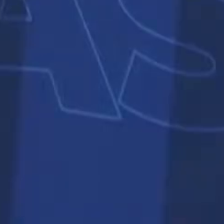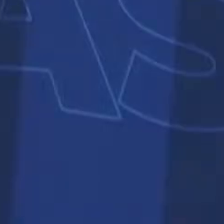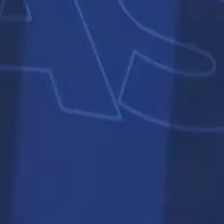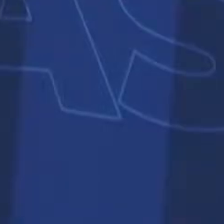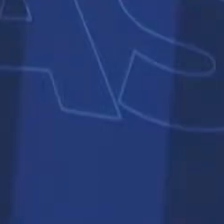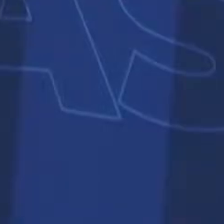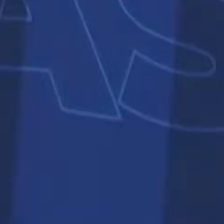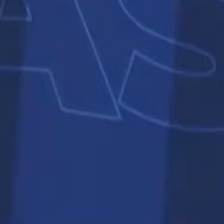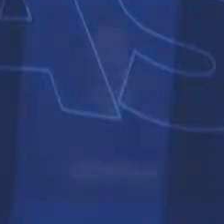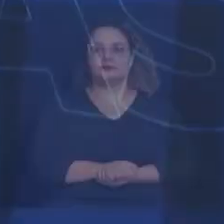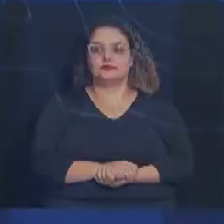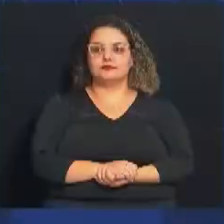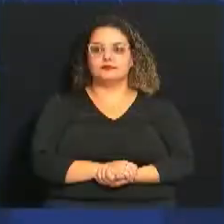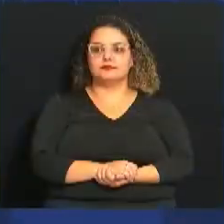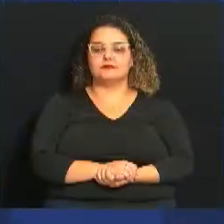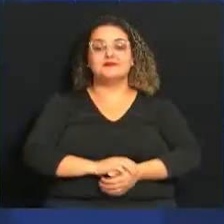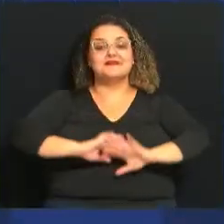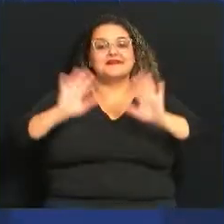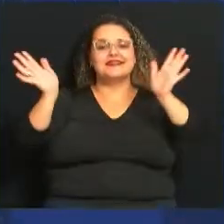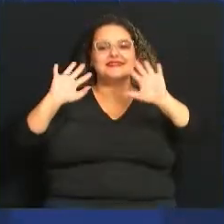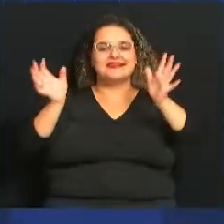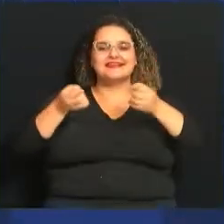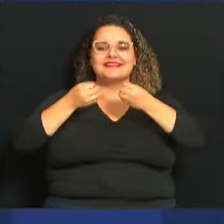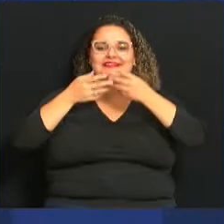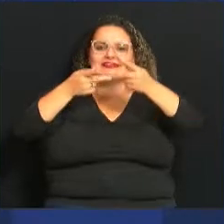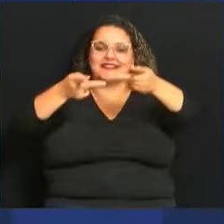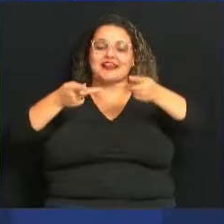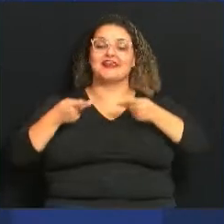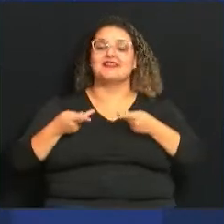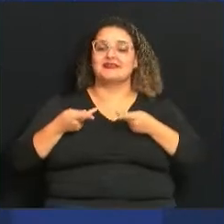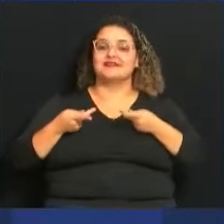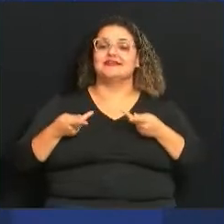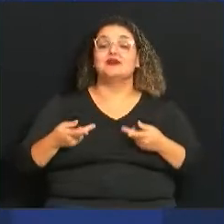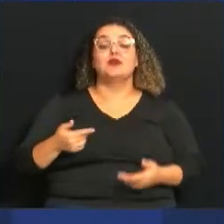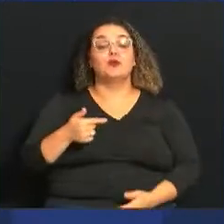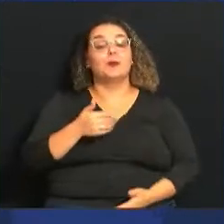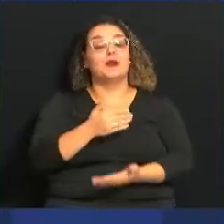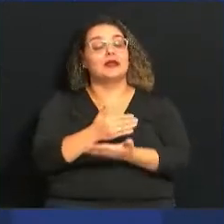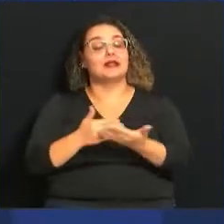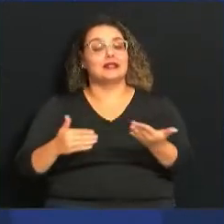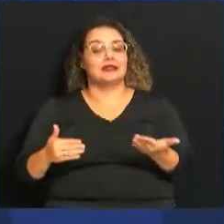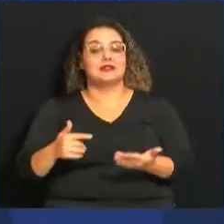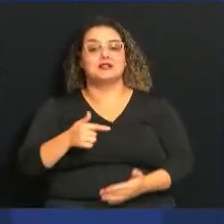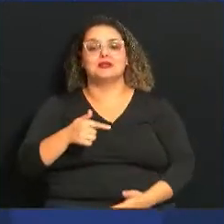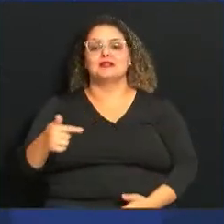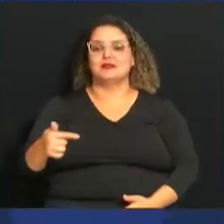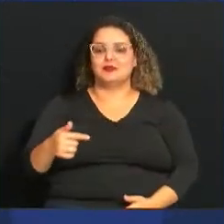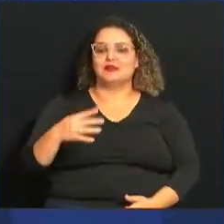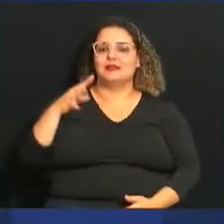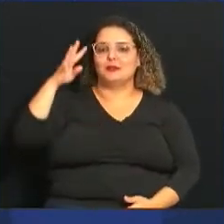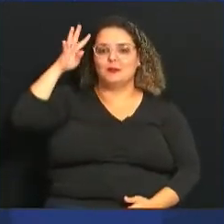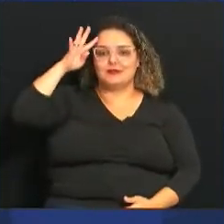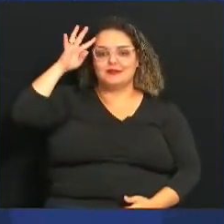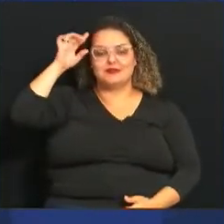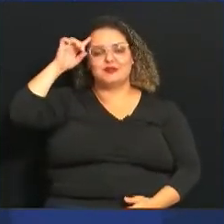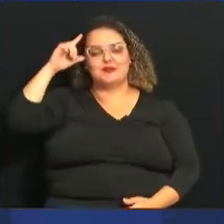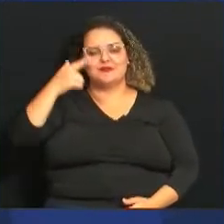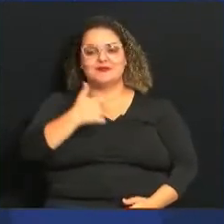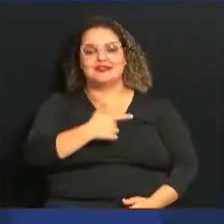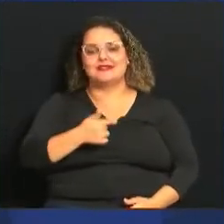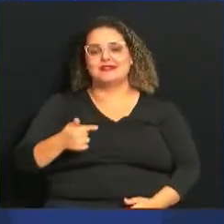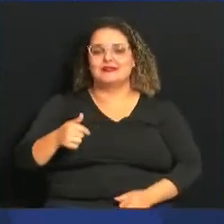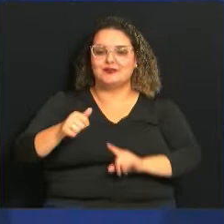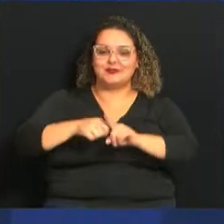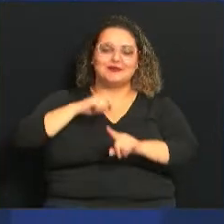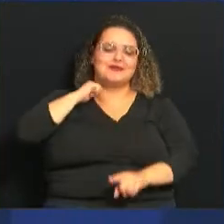Olá, seja bem-vinda, seja bem-vindo. Chegamos ao meio da semana, quarta-feira, 27 de abril de